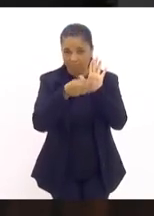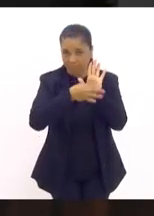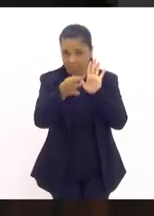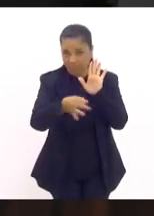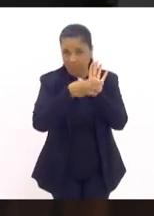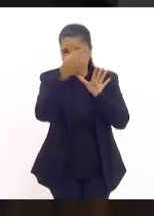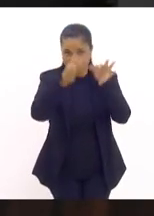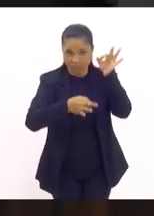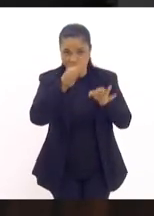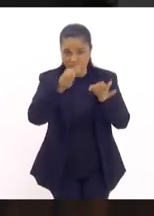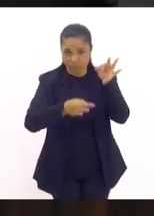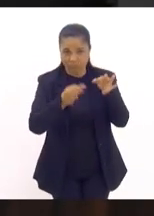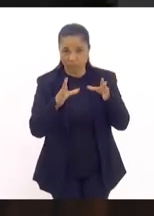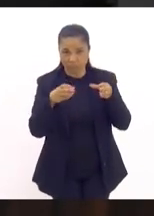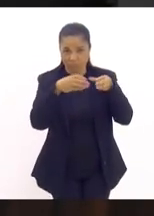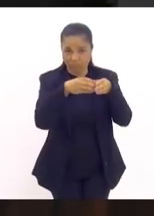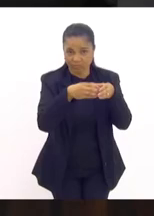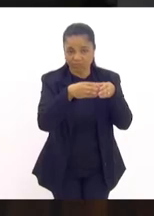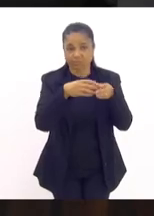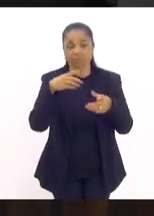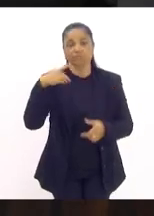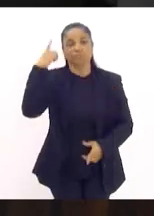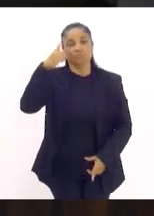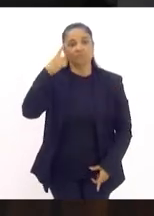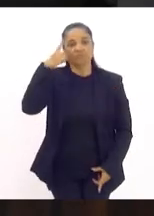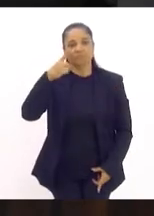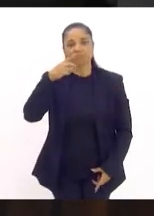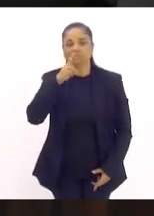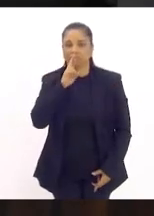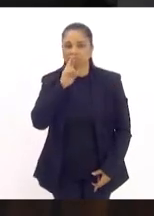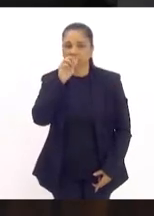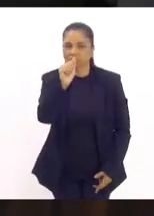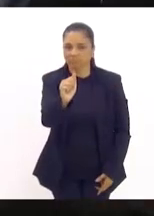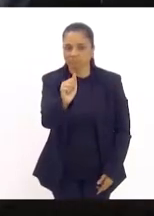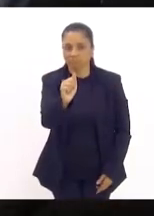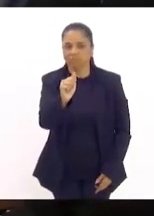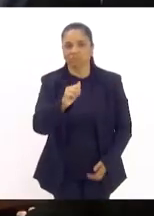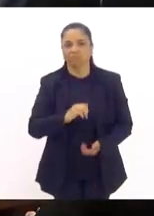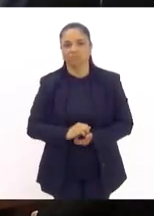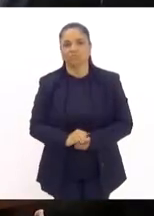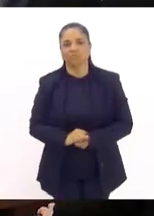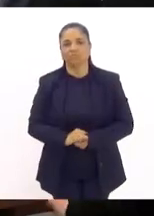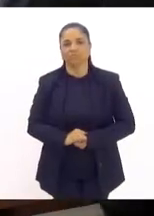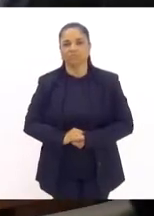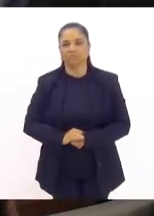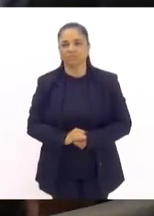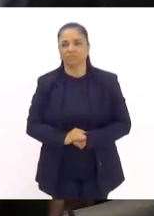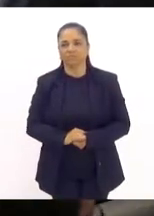Justiça, deputado Rodrigo Amorim.